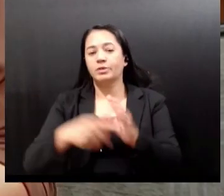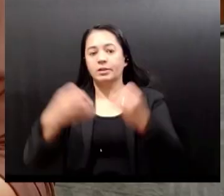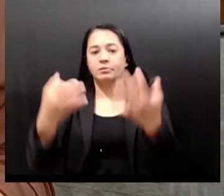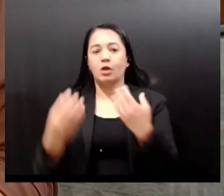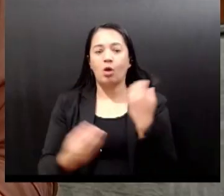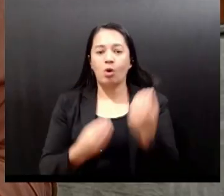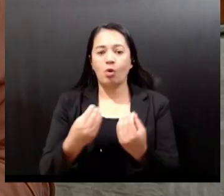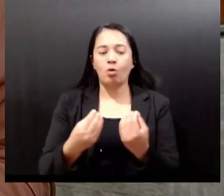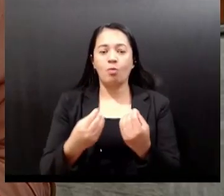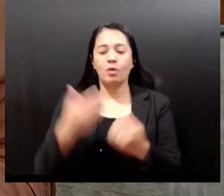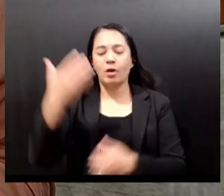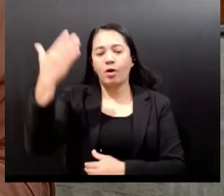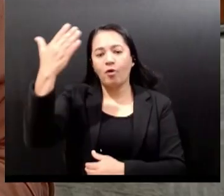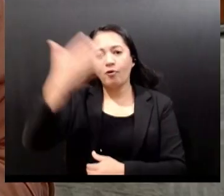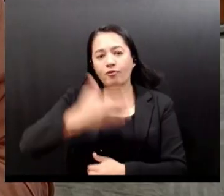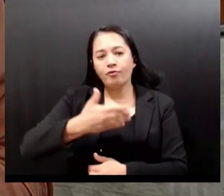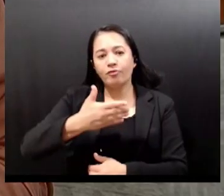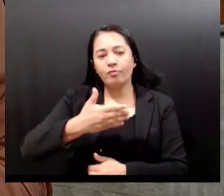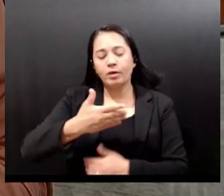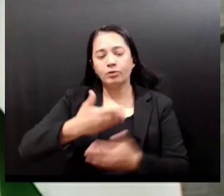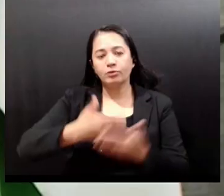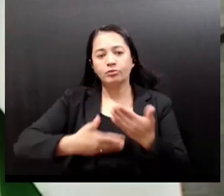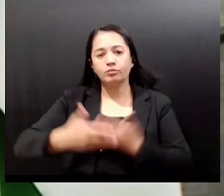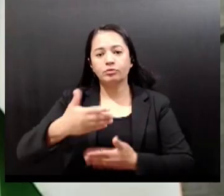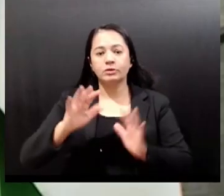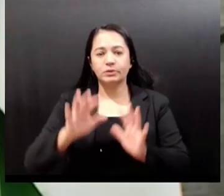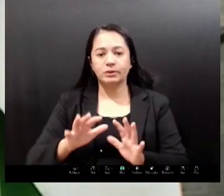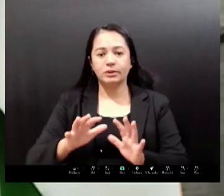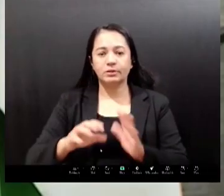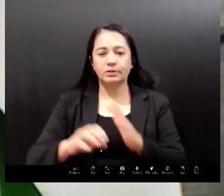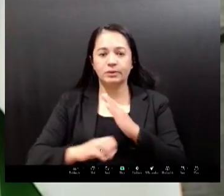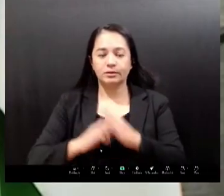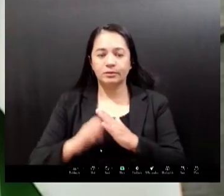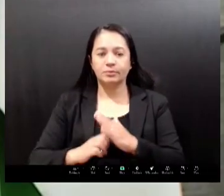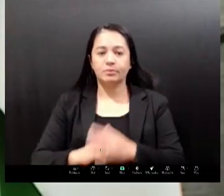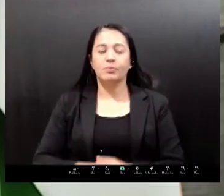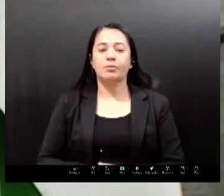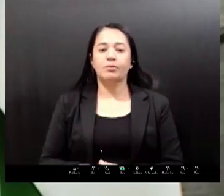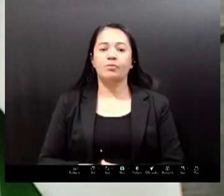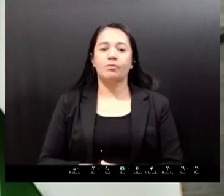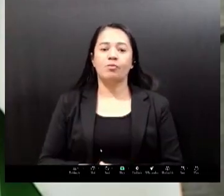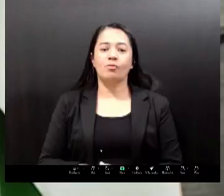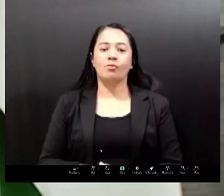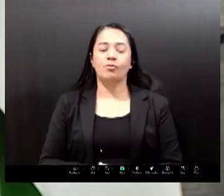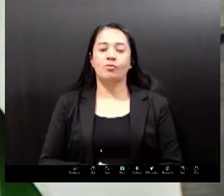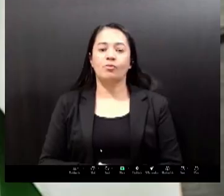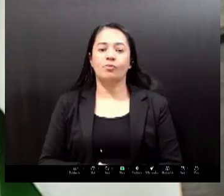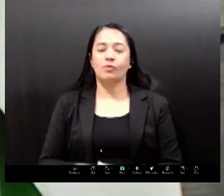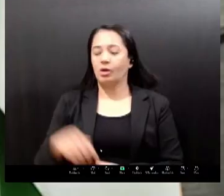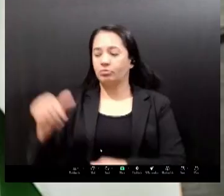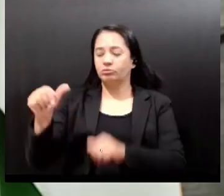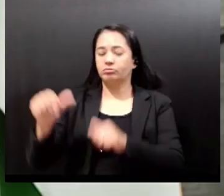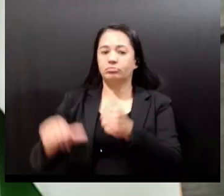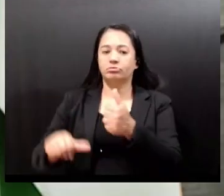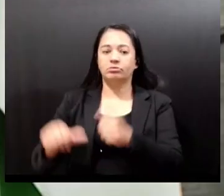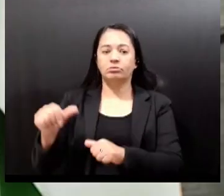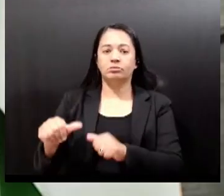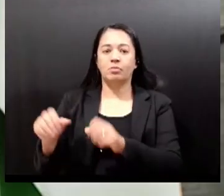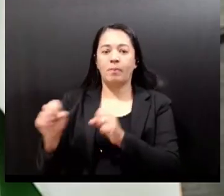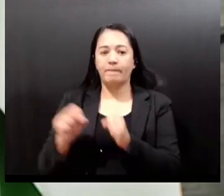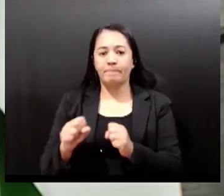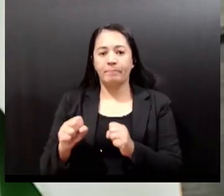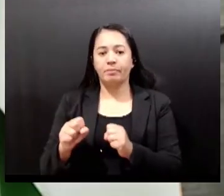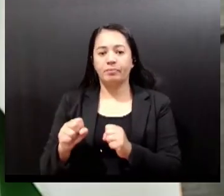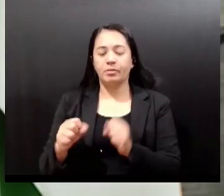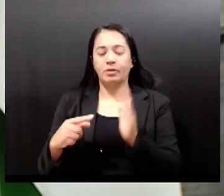comprovação do envolvimento dessas empresas. Essas empresas, elas são julgadas e podem ser denunciadas